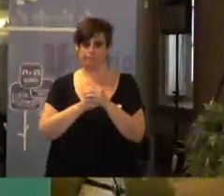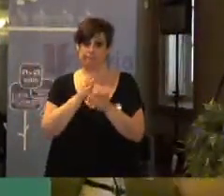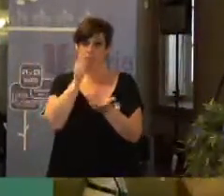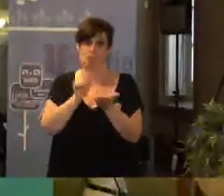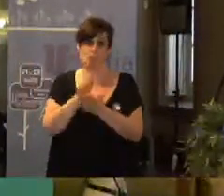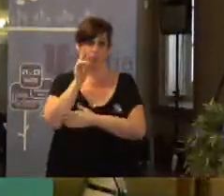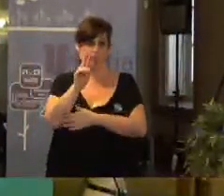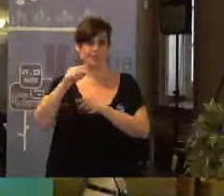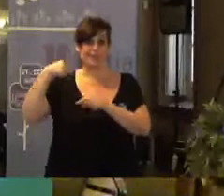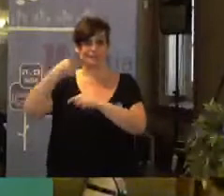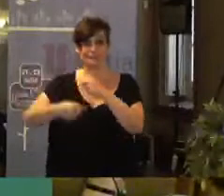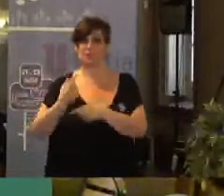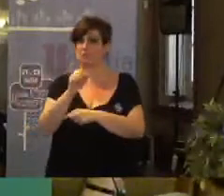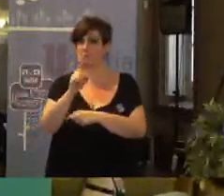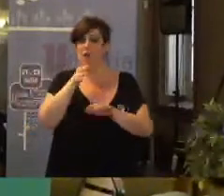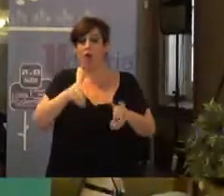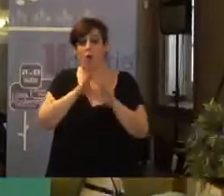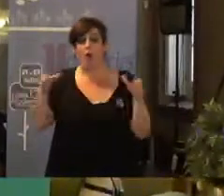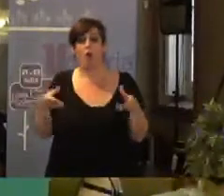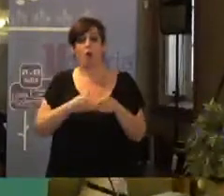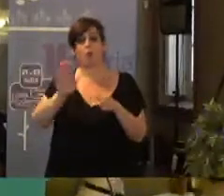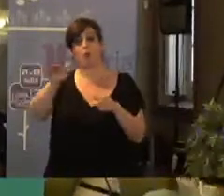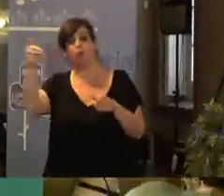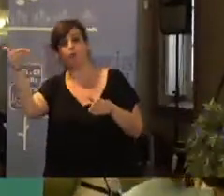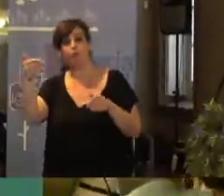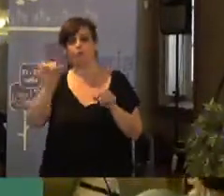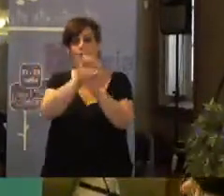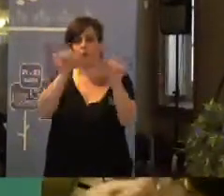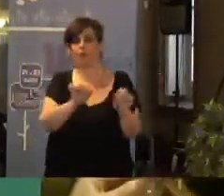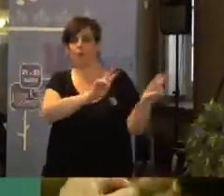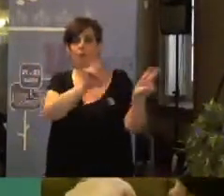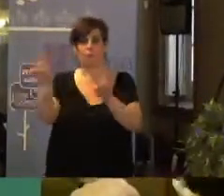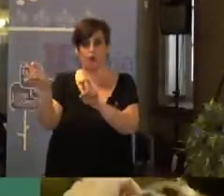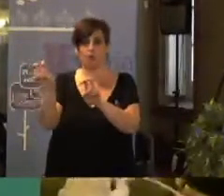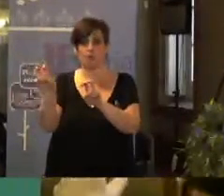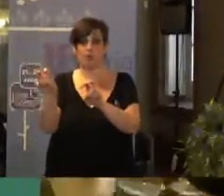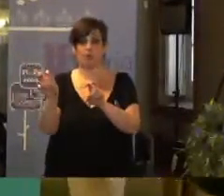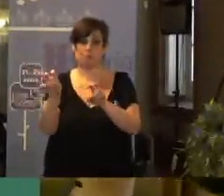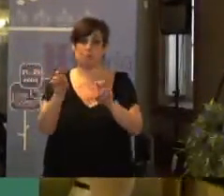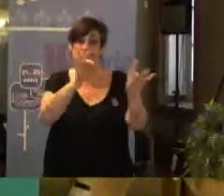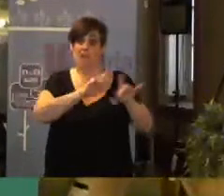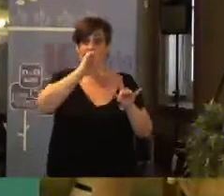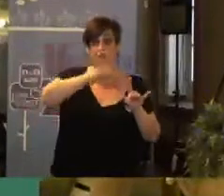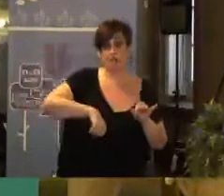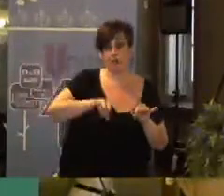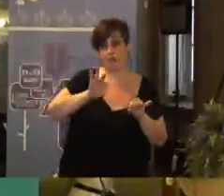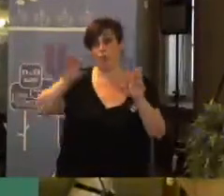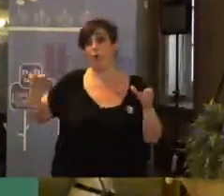tradicional, que têm novas formas de olhar para esta relação entre institucionalismo e movimentos de massas. Eles não